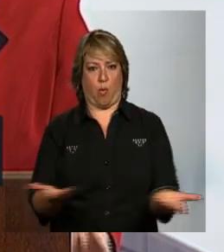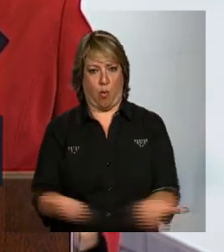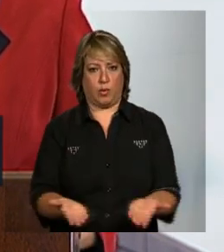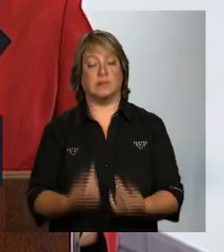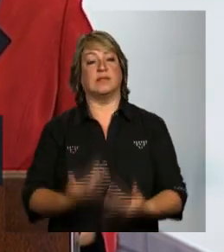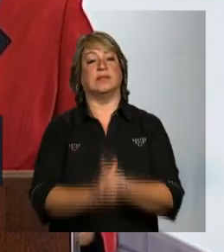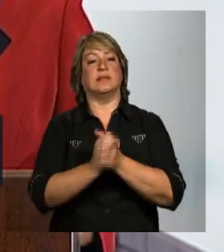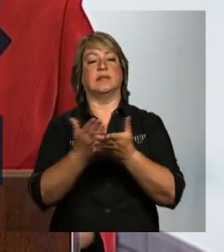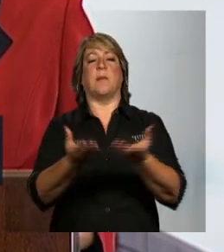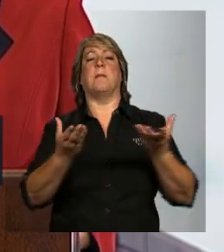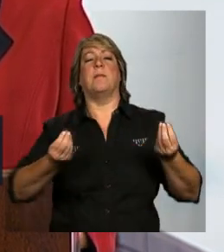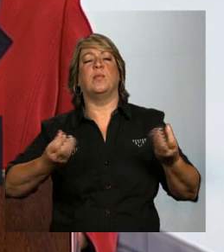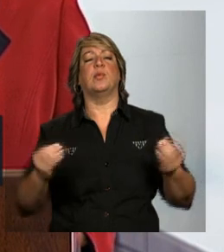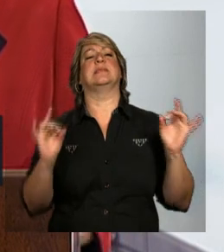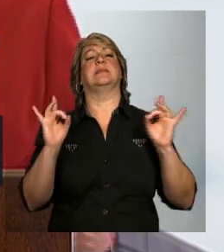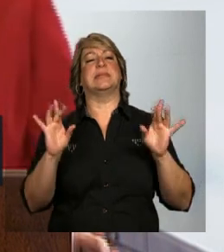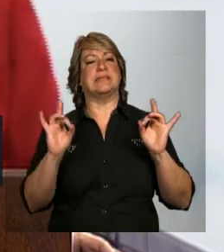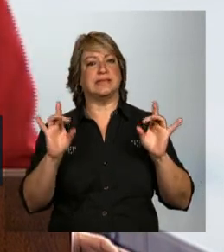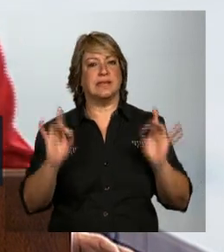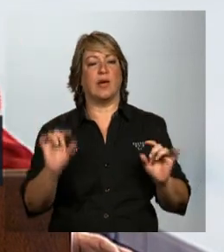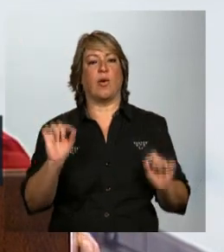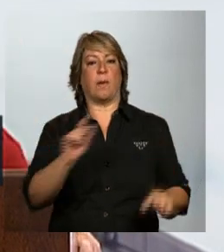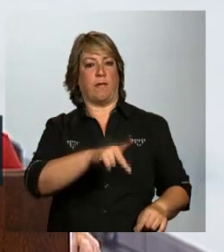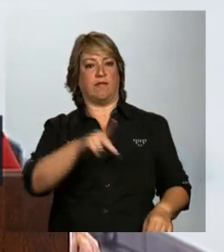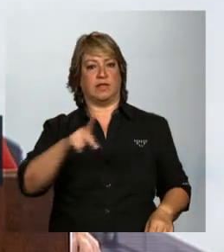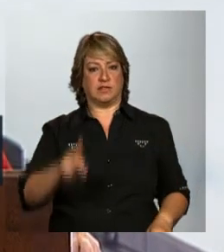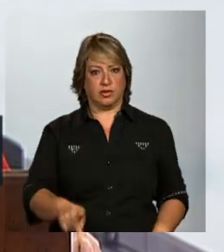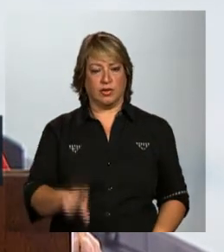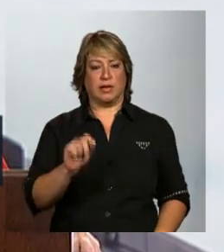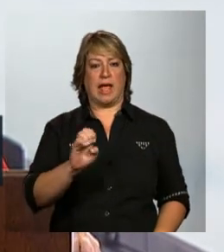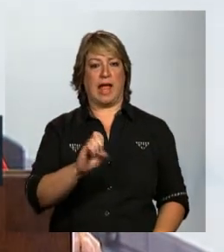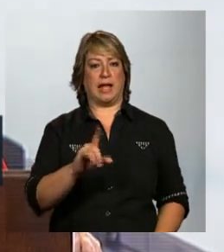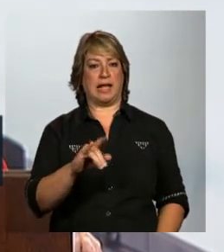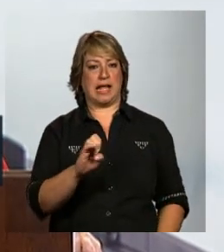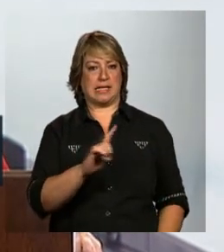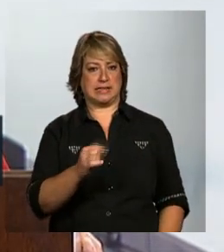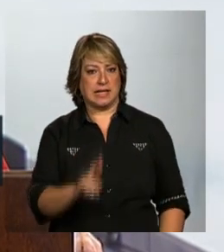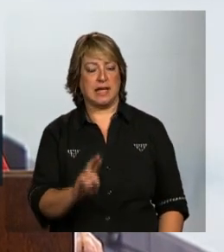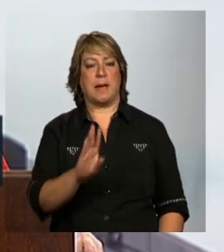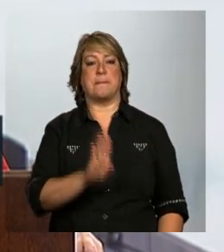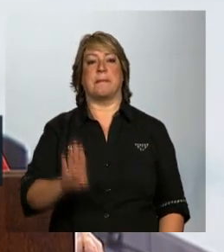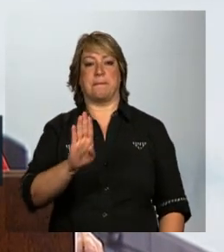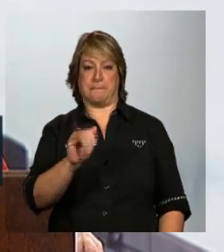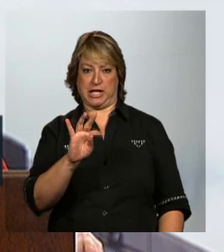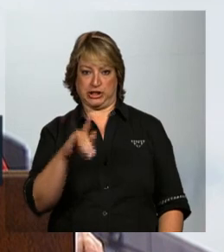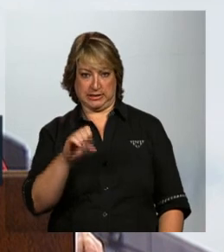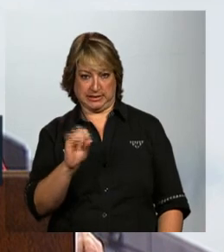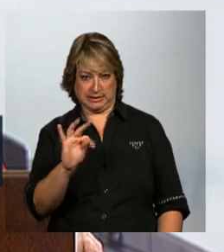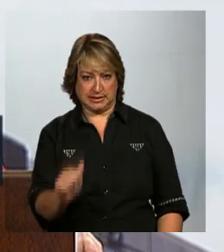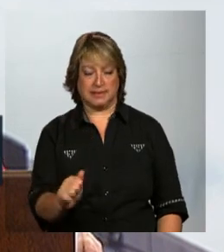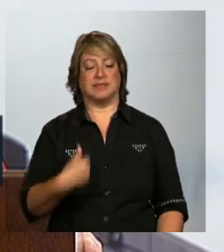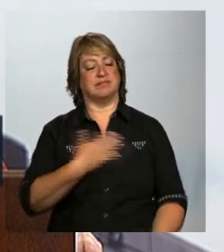dirigir um comprimento muito especial ao professor Eliezer Batista que muito me